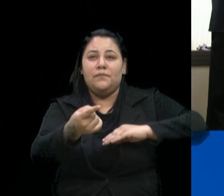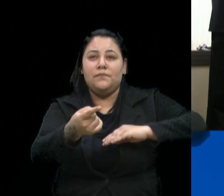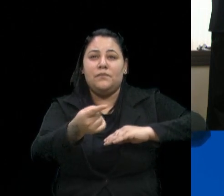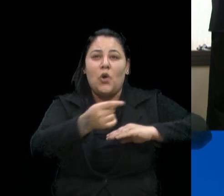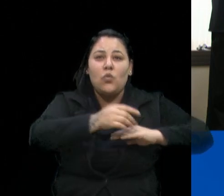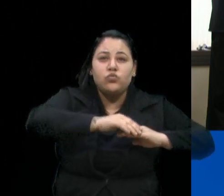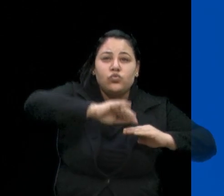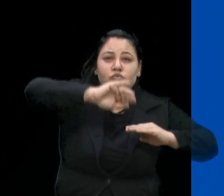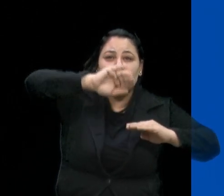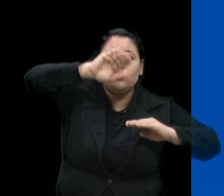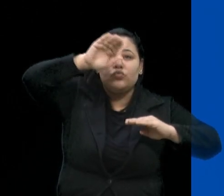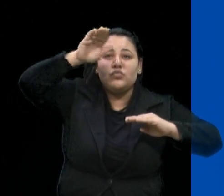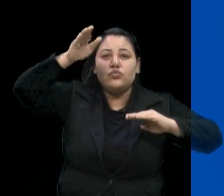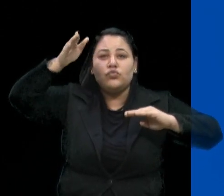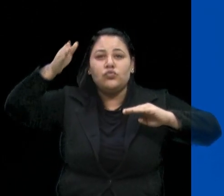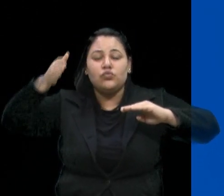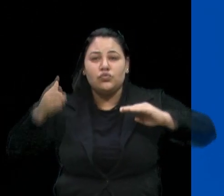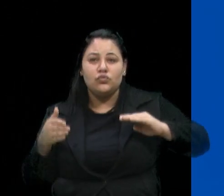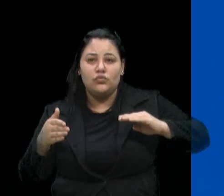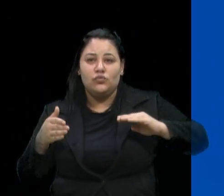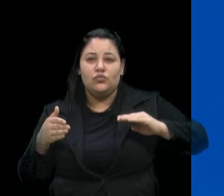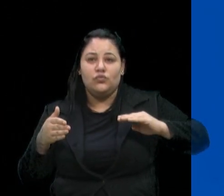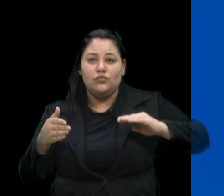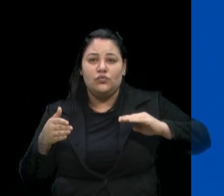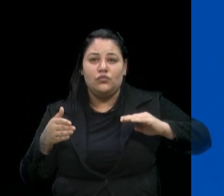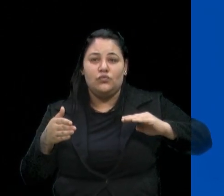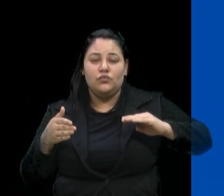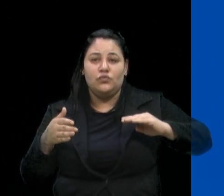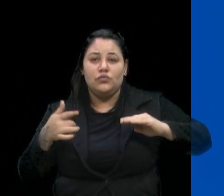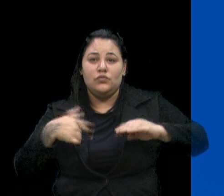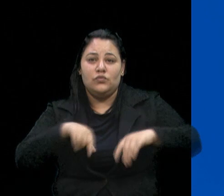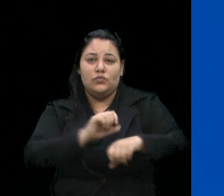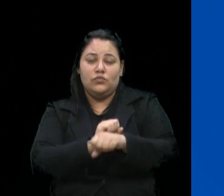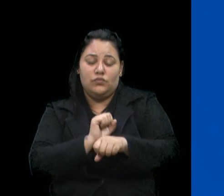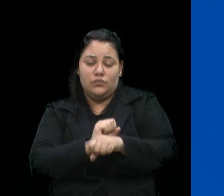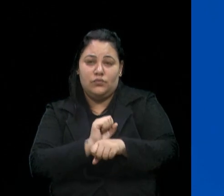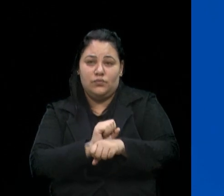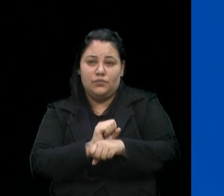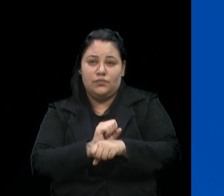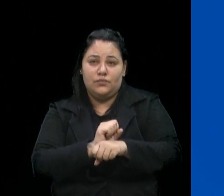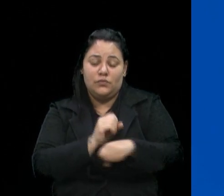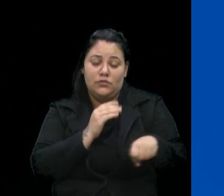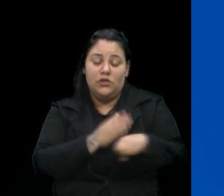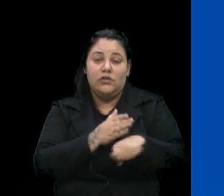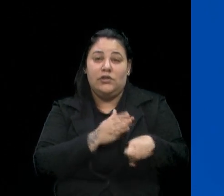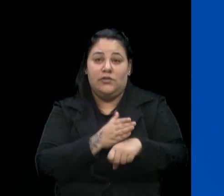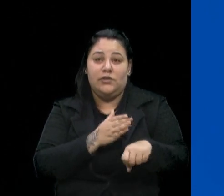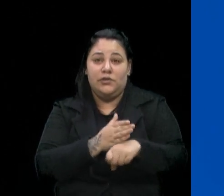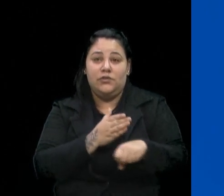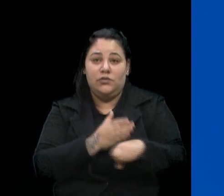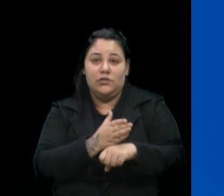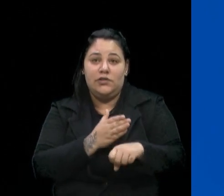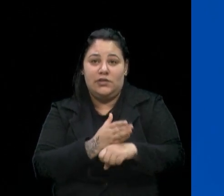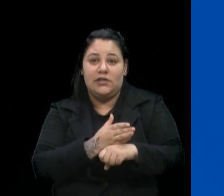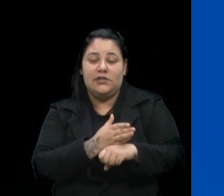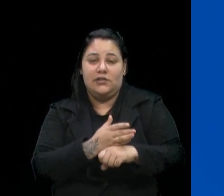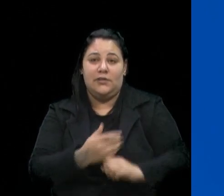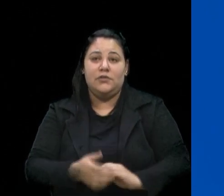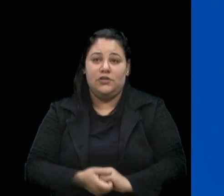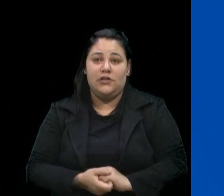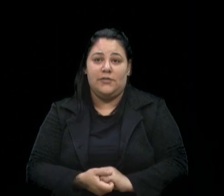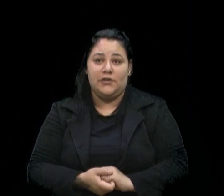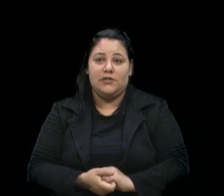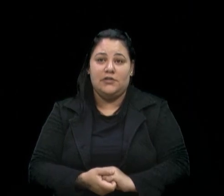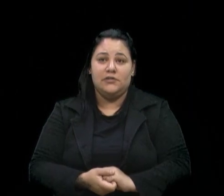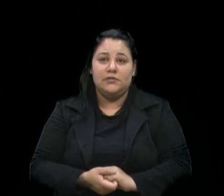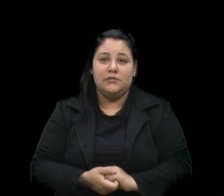Montanhas será nesta localidade. Estamos aguardando a participação de mais de 1000 atletas.